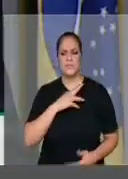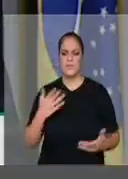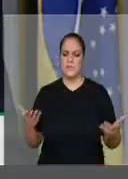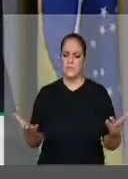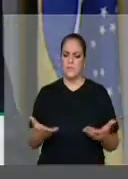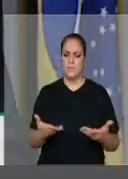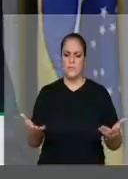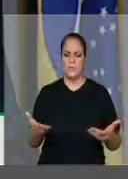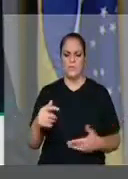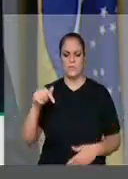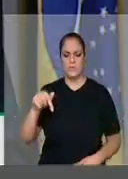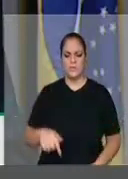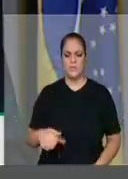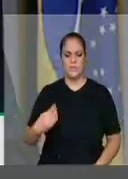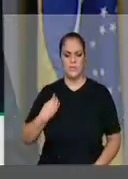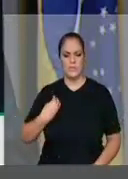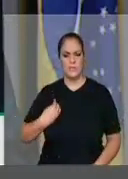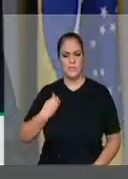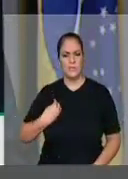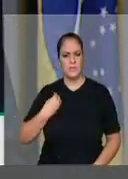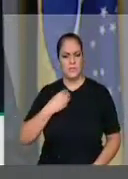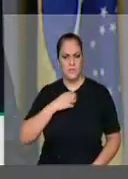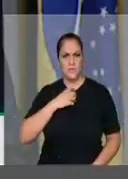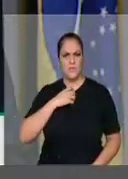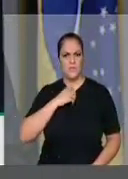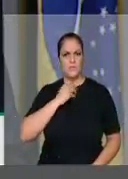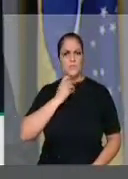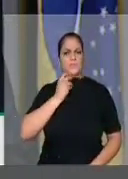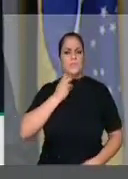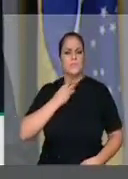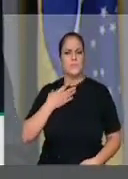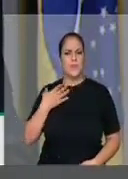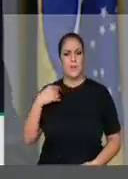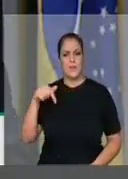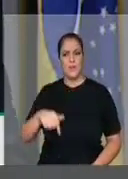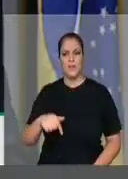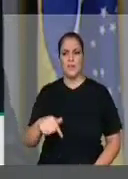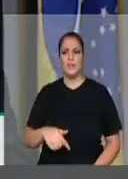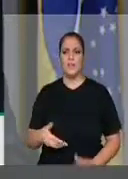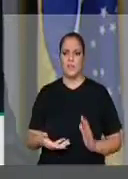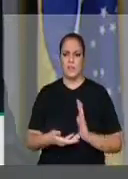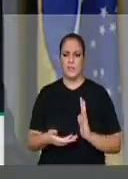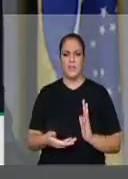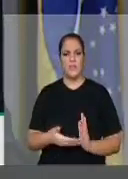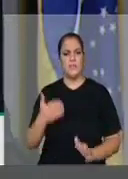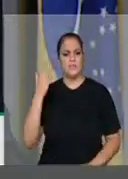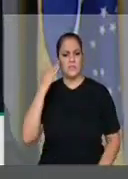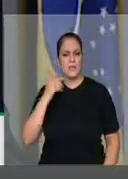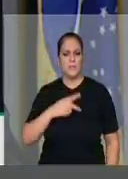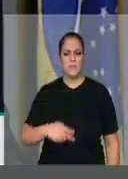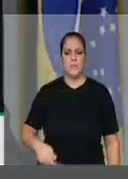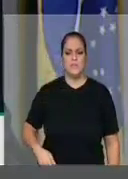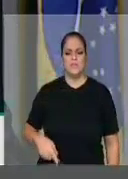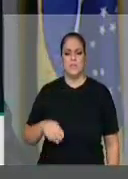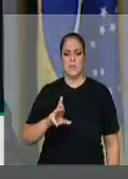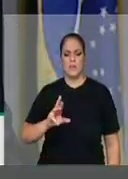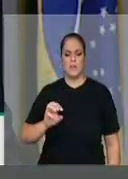hoje, nesse parlamento brasileiro, desta Câmara de Deputados, sob o patrocínio do Rodrigo